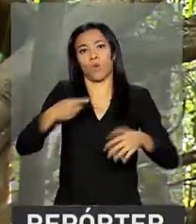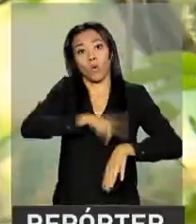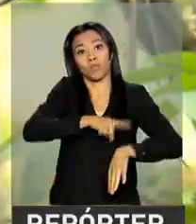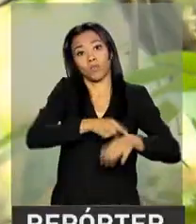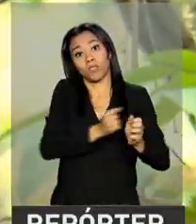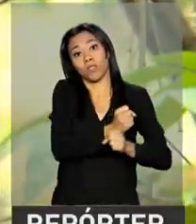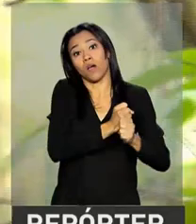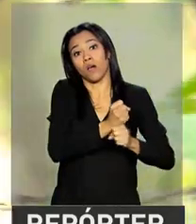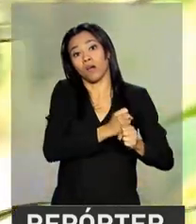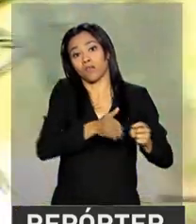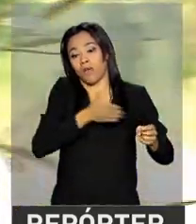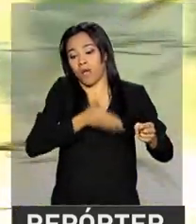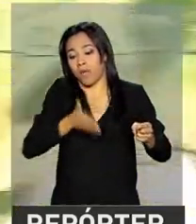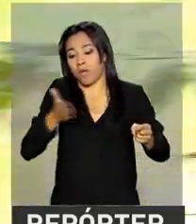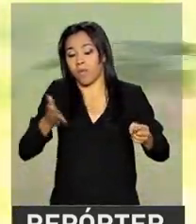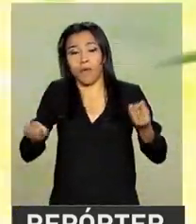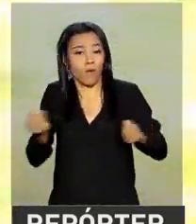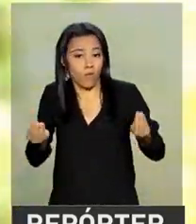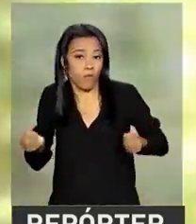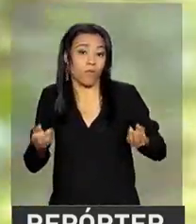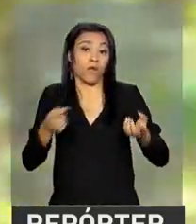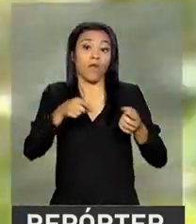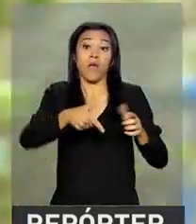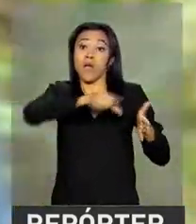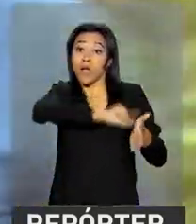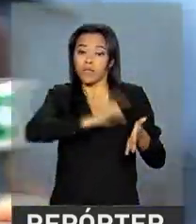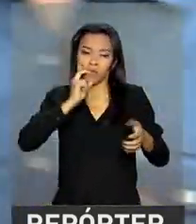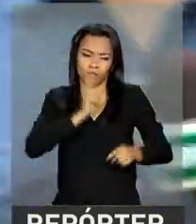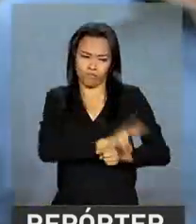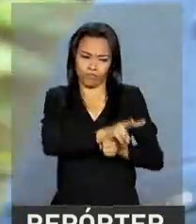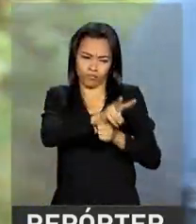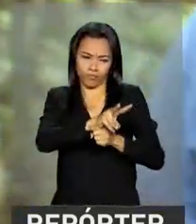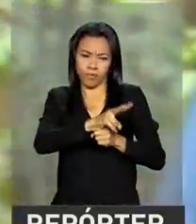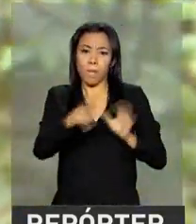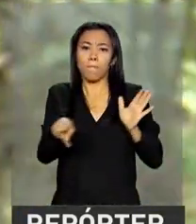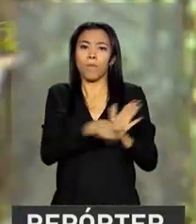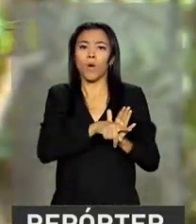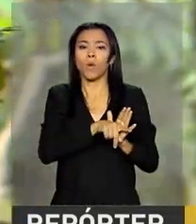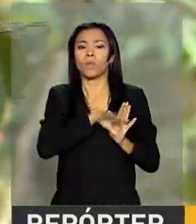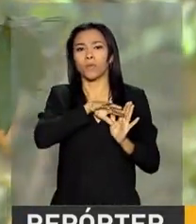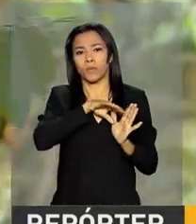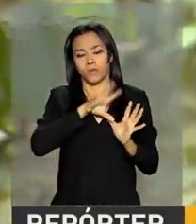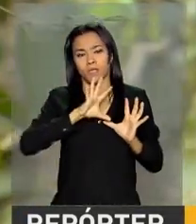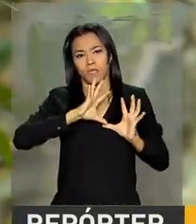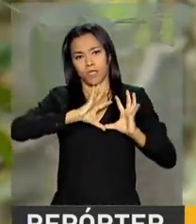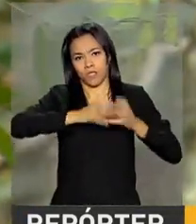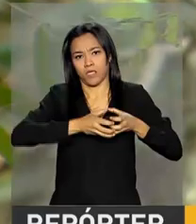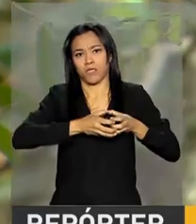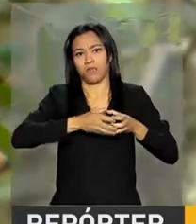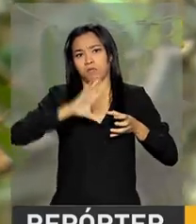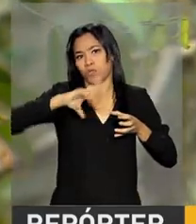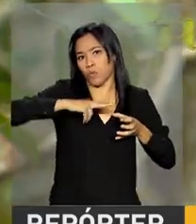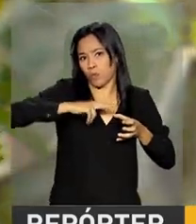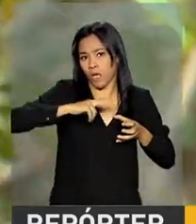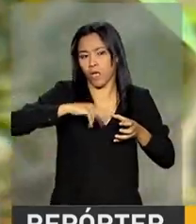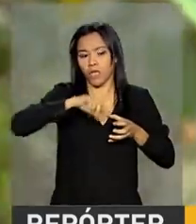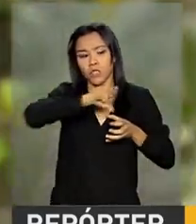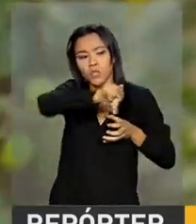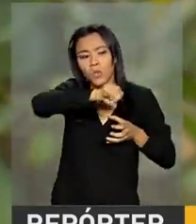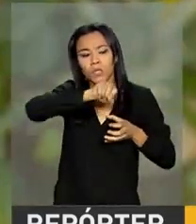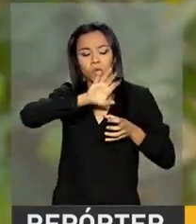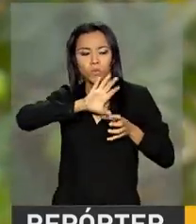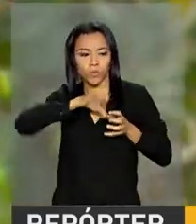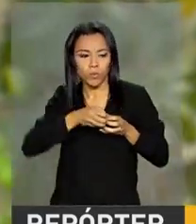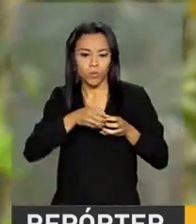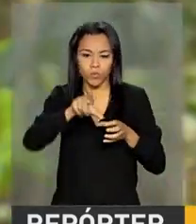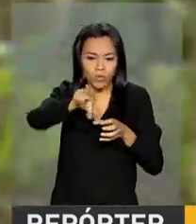tempo antes cada unidade de conservação fazia o monitoramento próprio de forma mais individualizada selecionando os grupos de